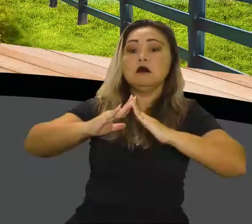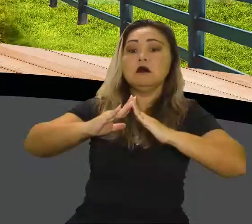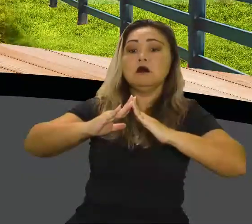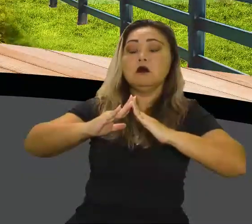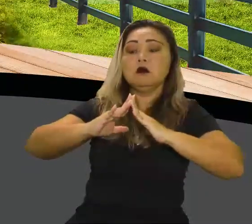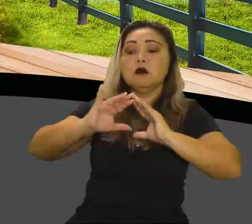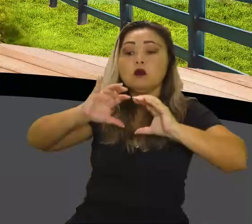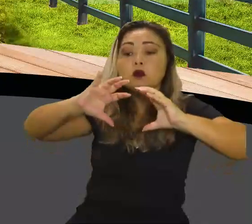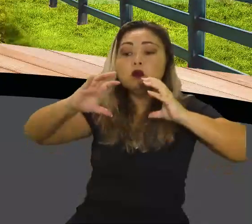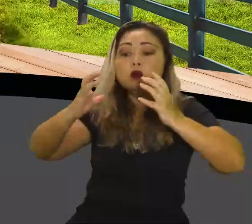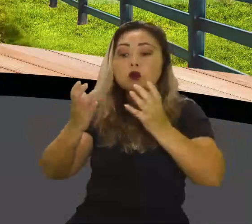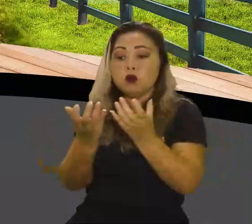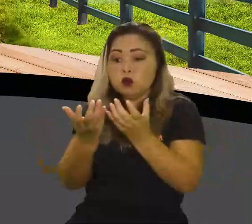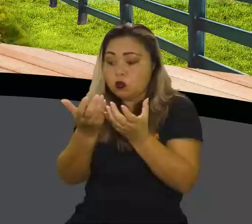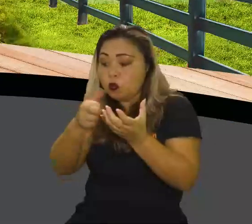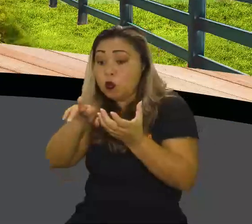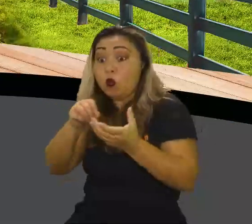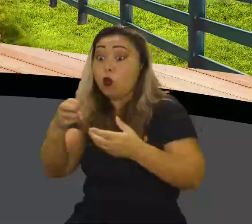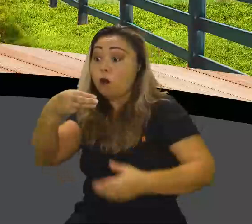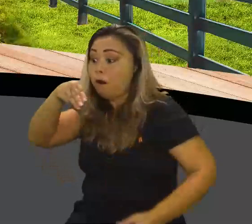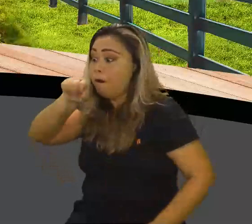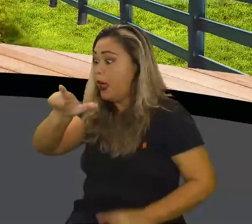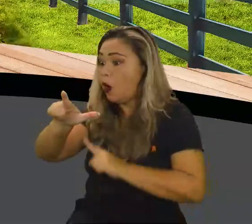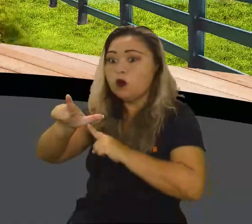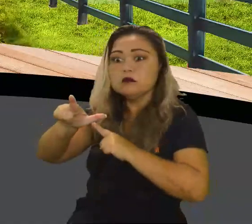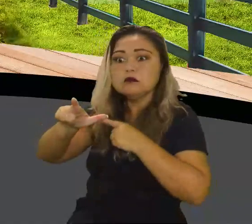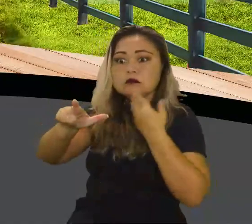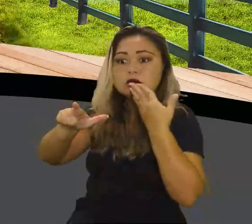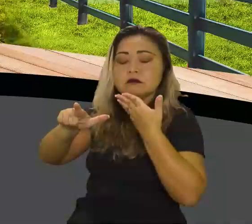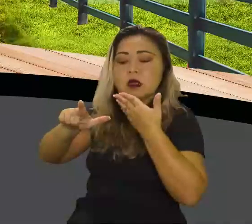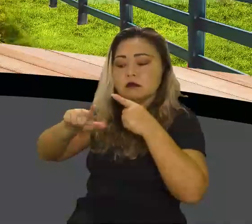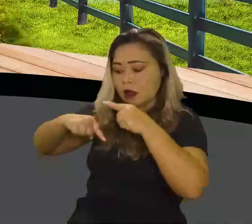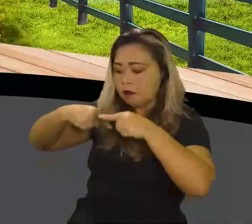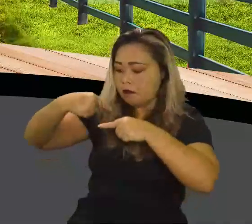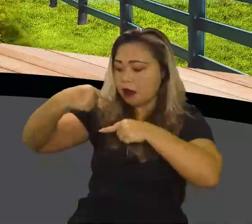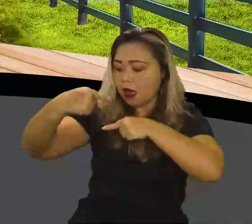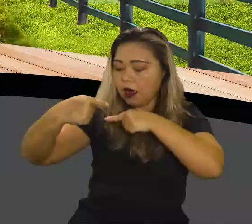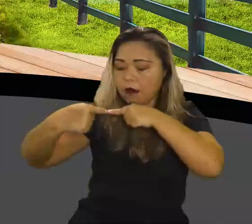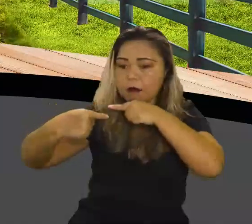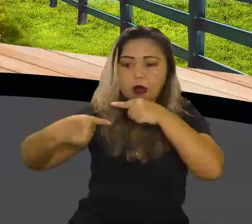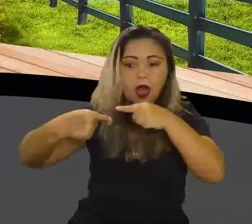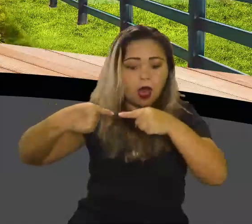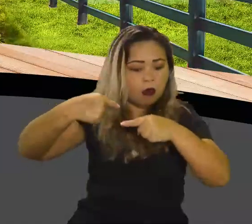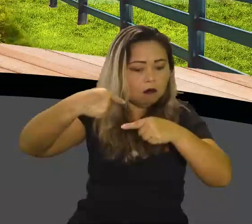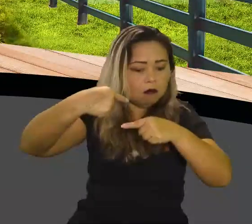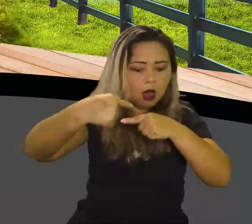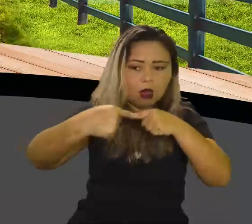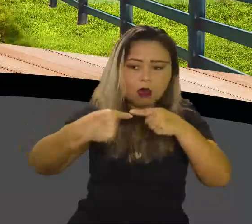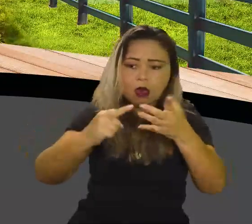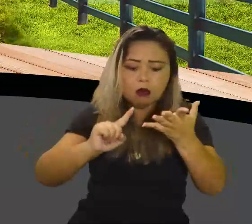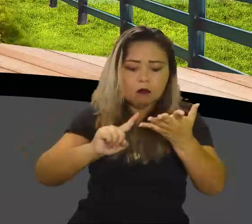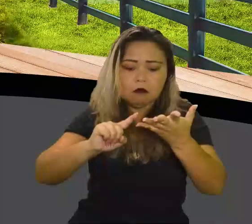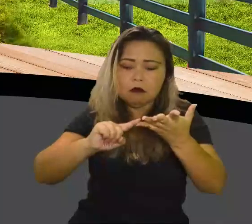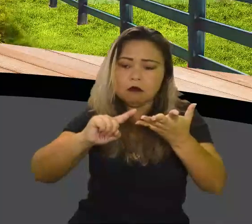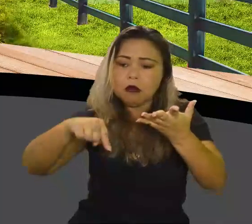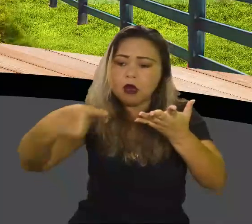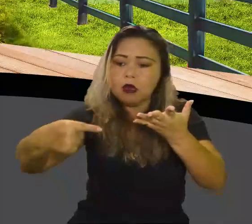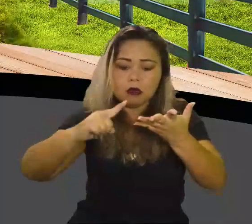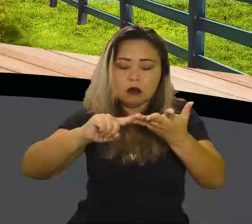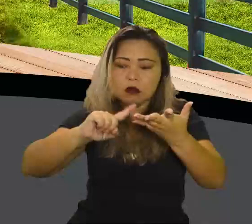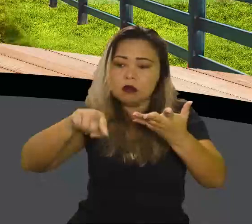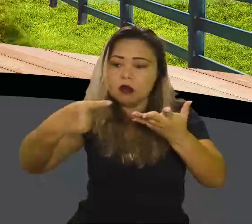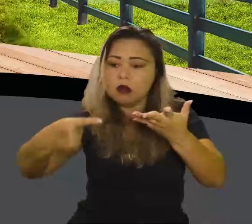o cru, que a gente fala, né? O mel, aí tem o processados, os processados que são originados para